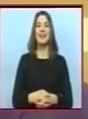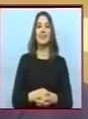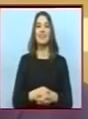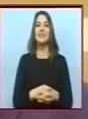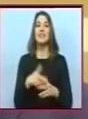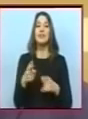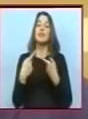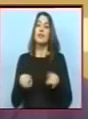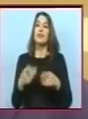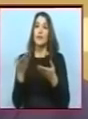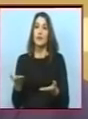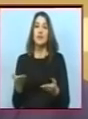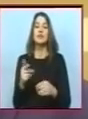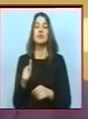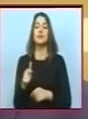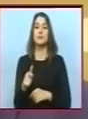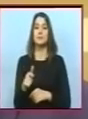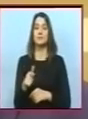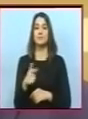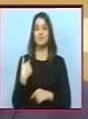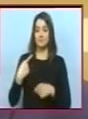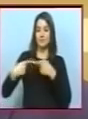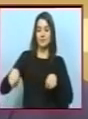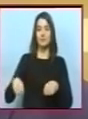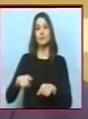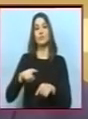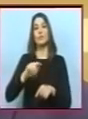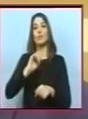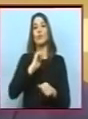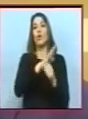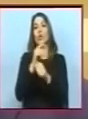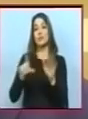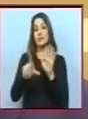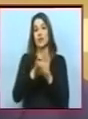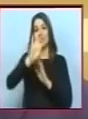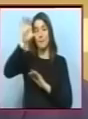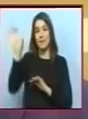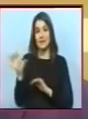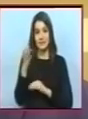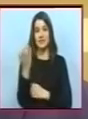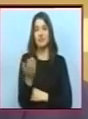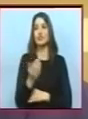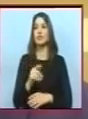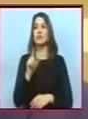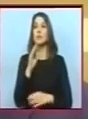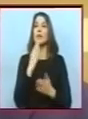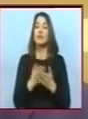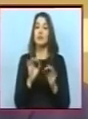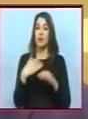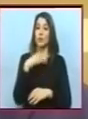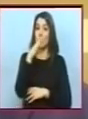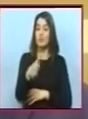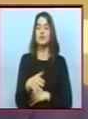estas diferenças que nos distinguem de outros ordenamentos jurídicos e que contribuem, como eu disse